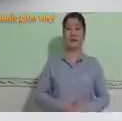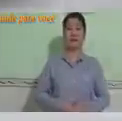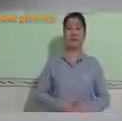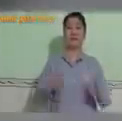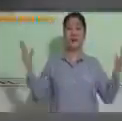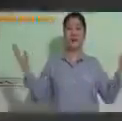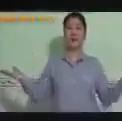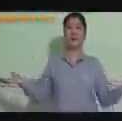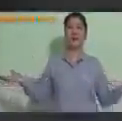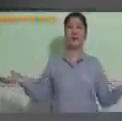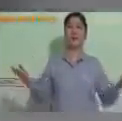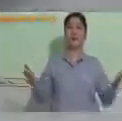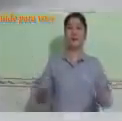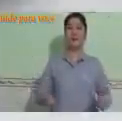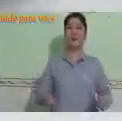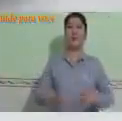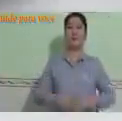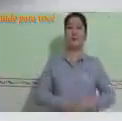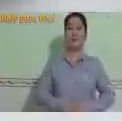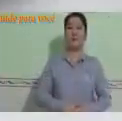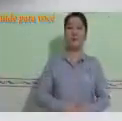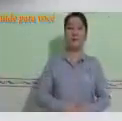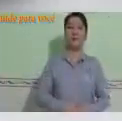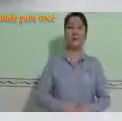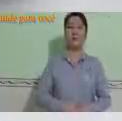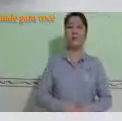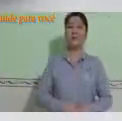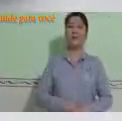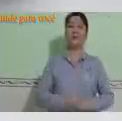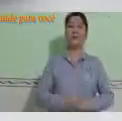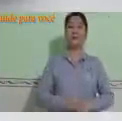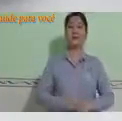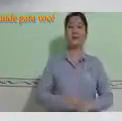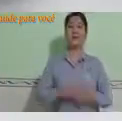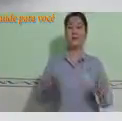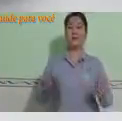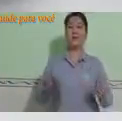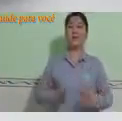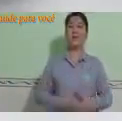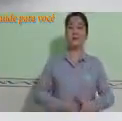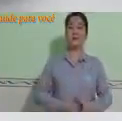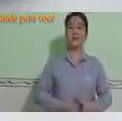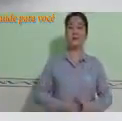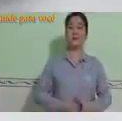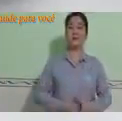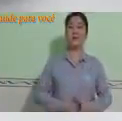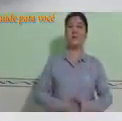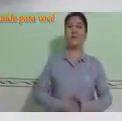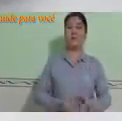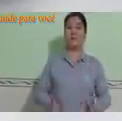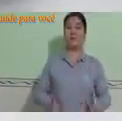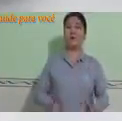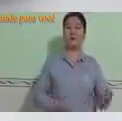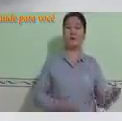aliviar a náusea e o vômito, ponto e vírgula. Adicionar extrato de própolis, água ou ao chá, pois ajuda a tratar a dor e